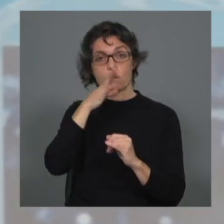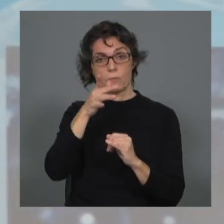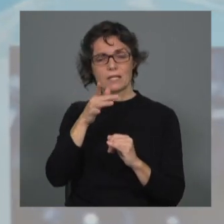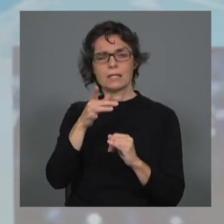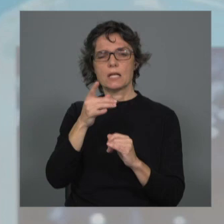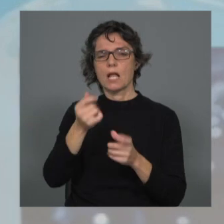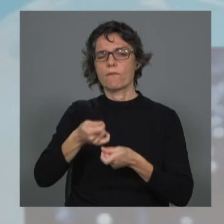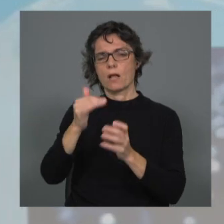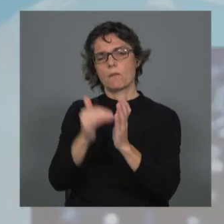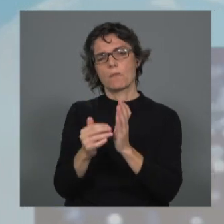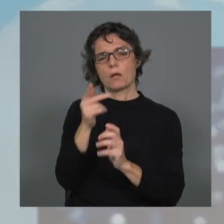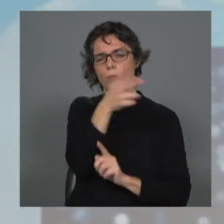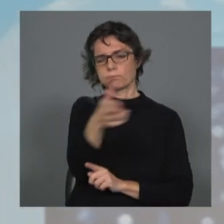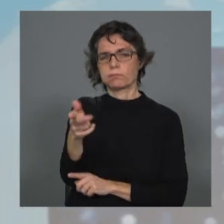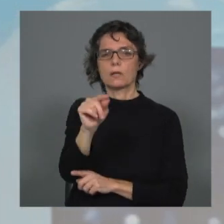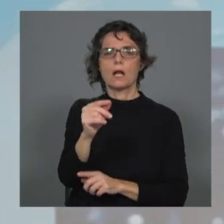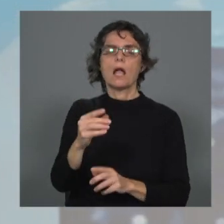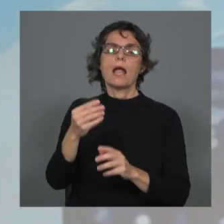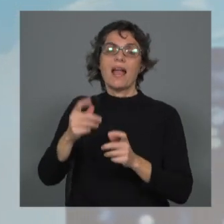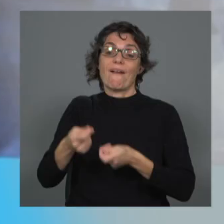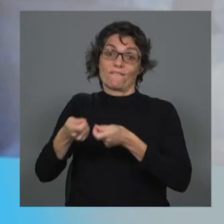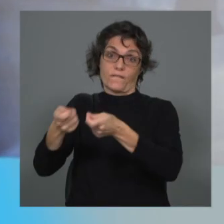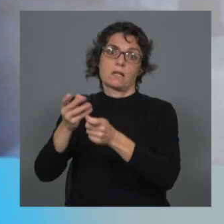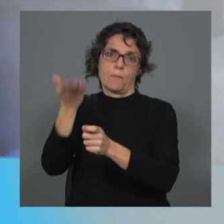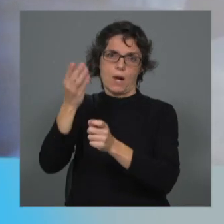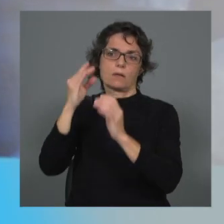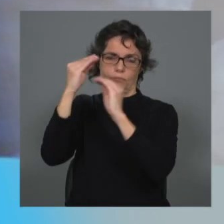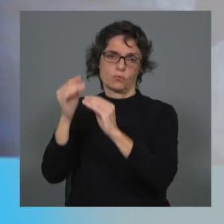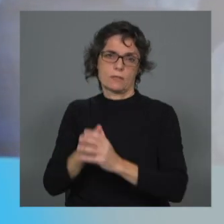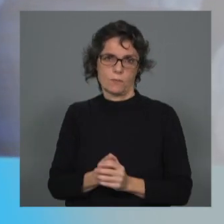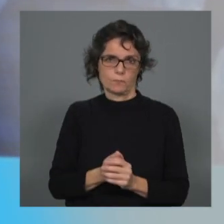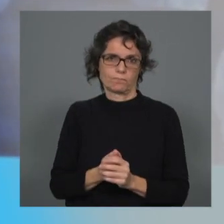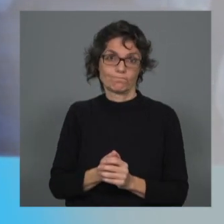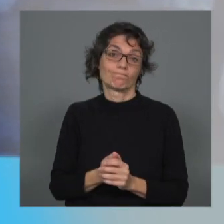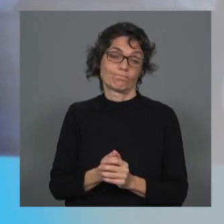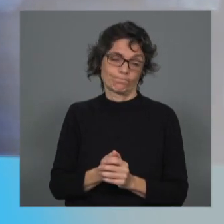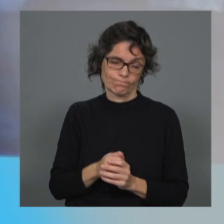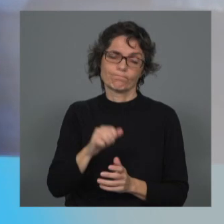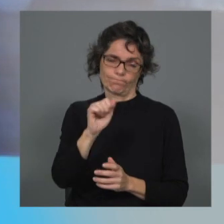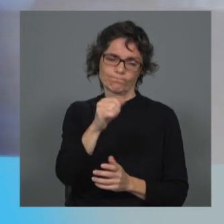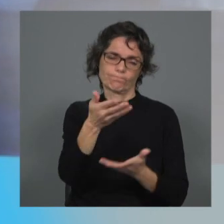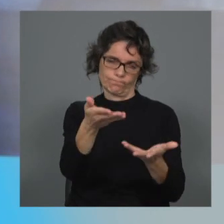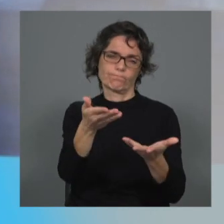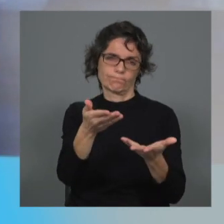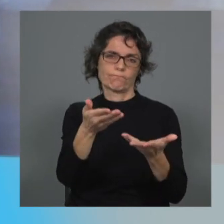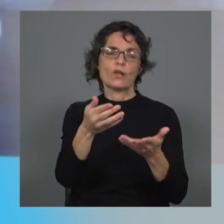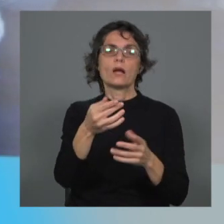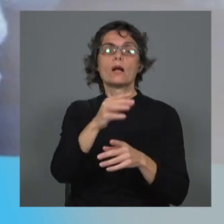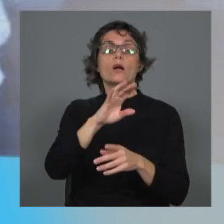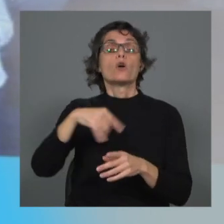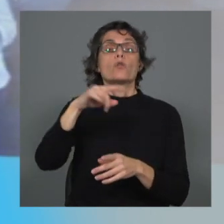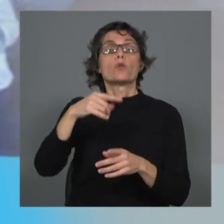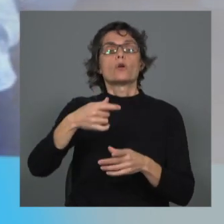armas, mais investimento na educação. É crucial. Até porque, quando falamos da despesa pública